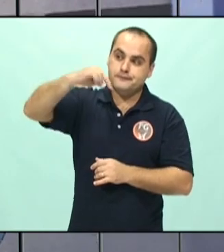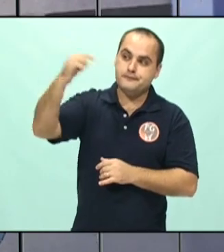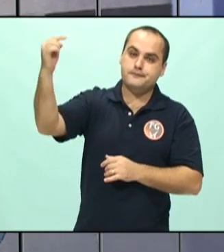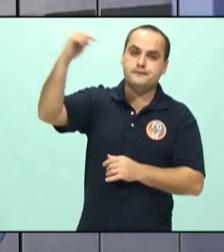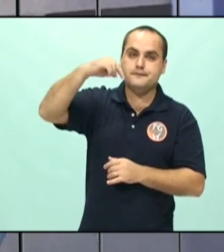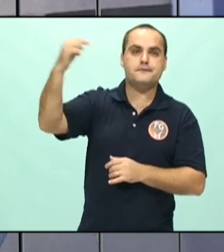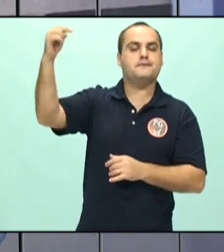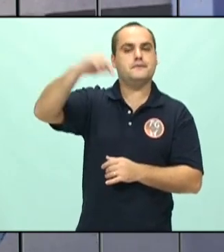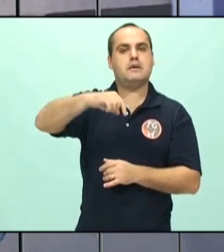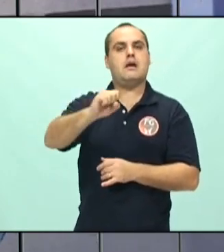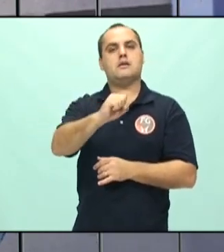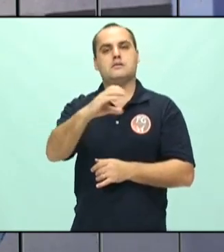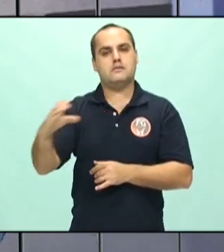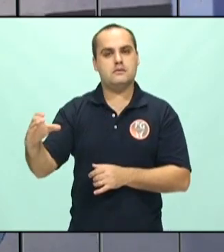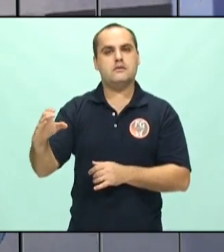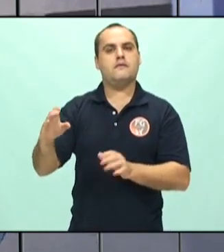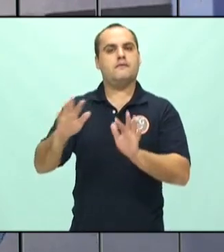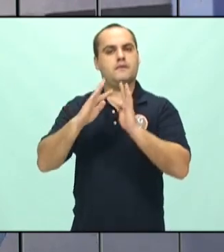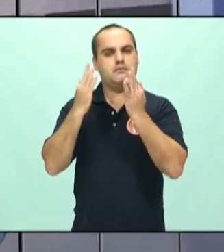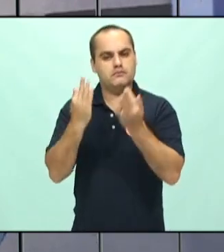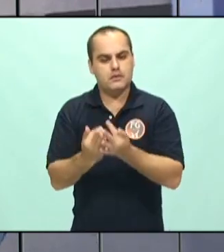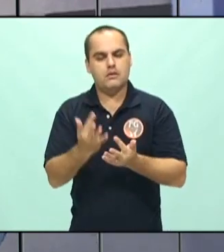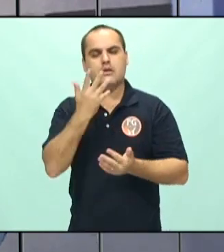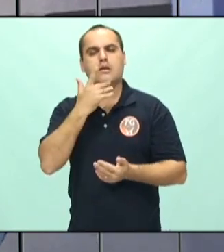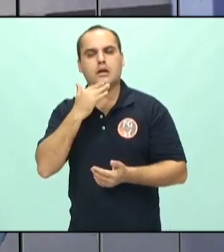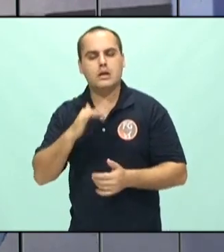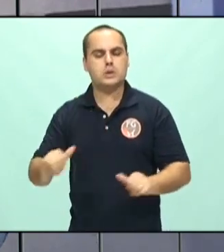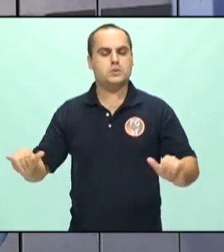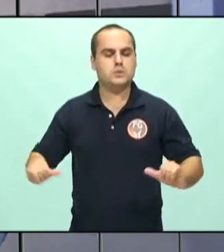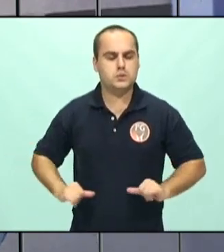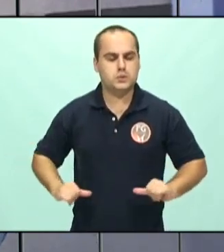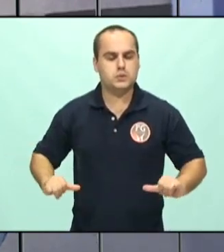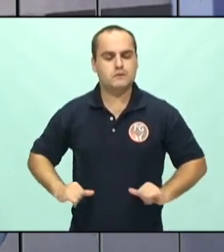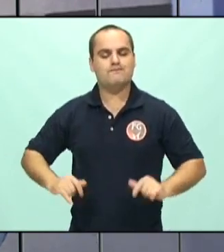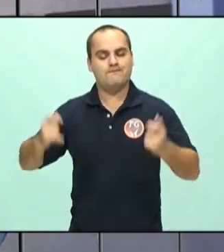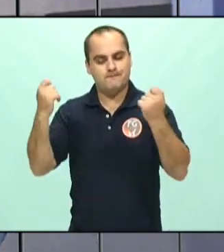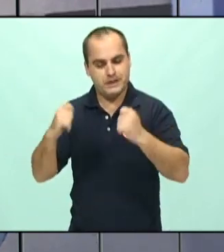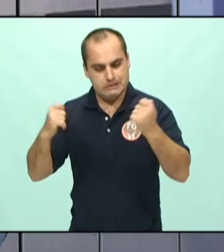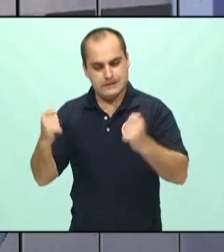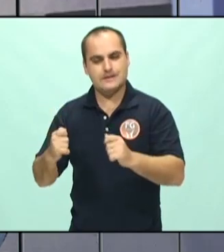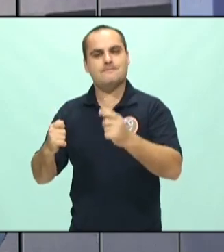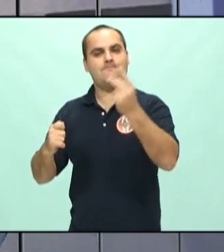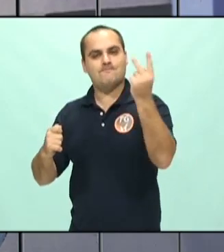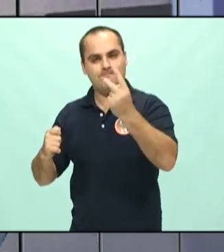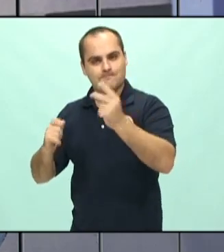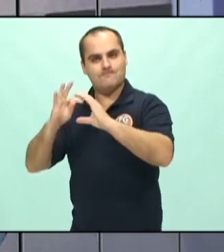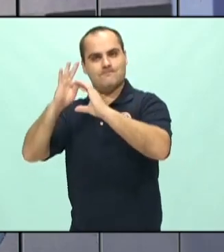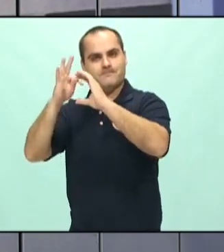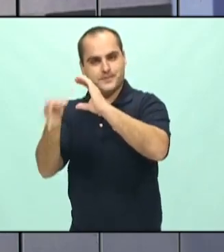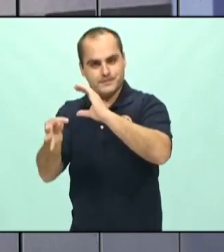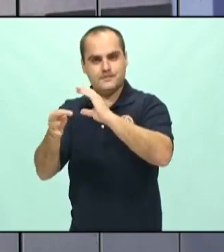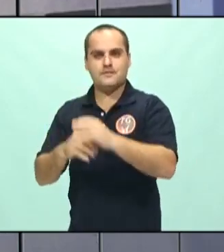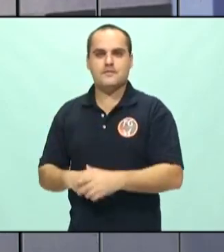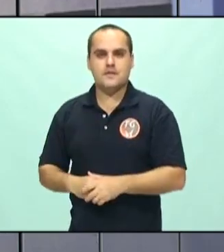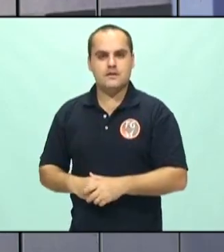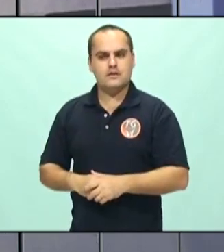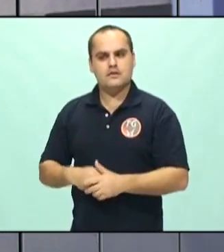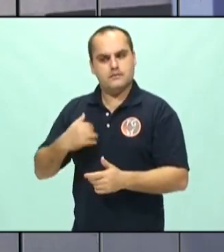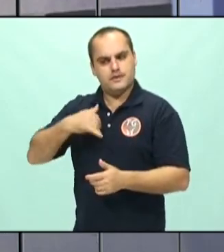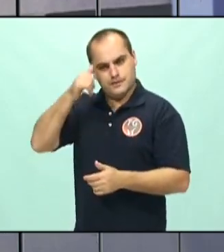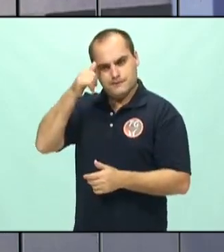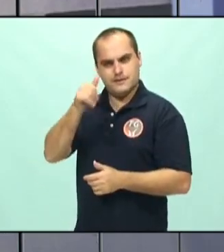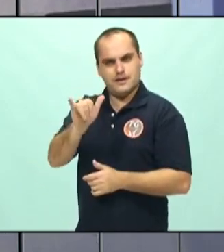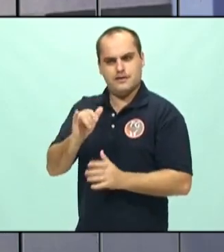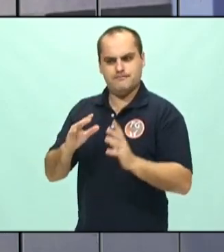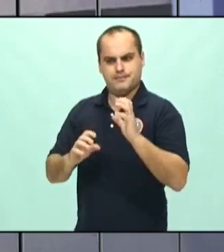família e crianças sofrendo e precisa muito desse conselho assim pra poder amenizar até as brigas internas nas